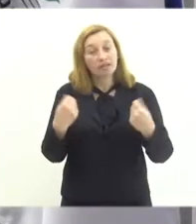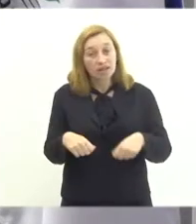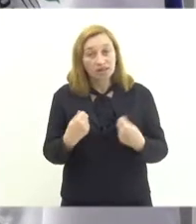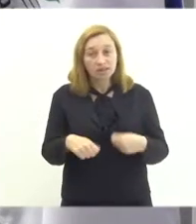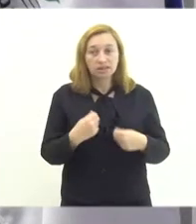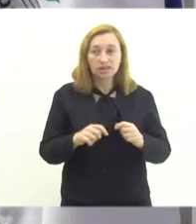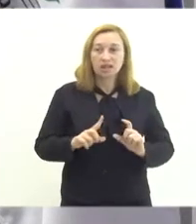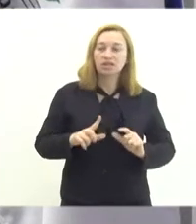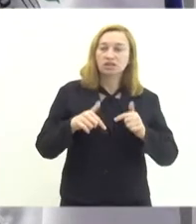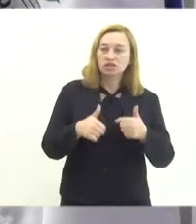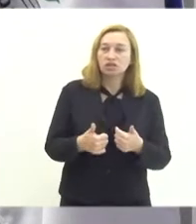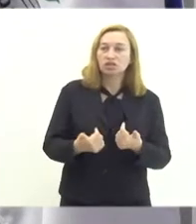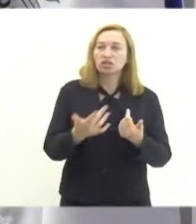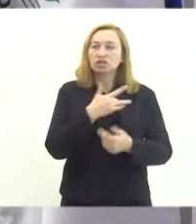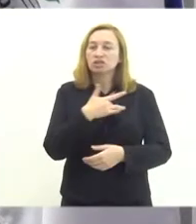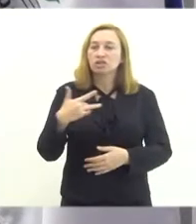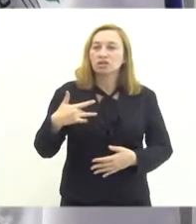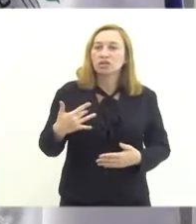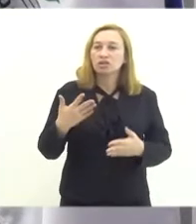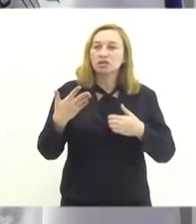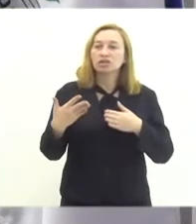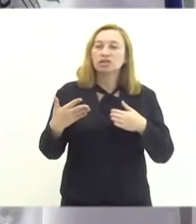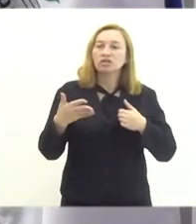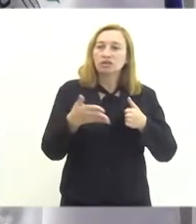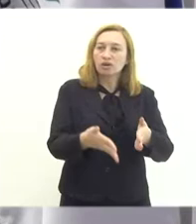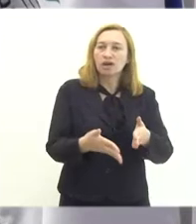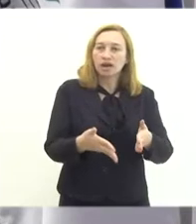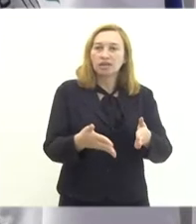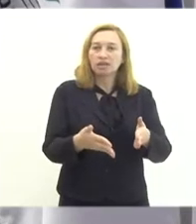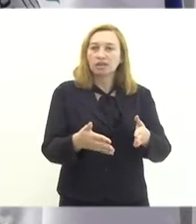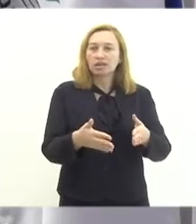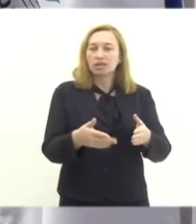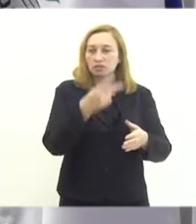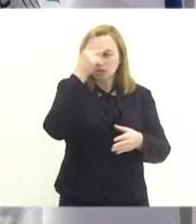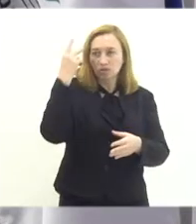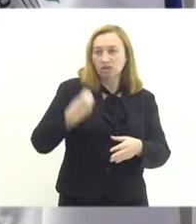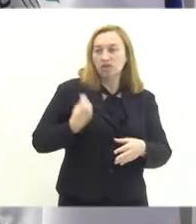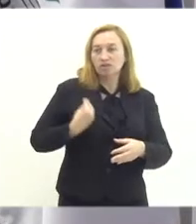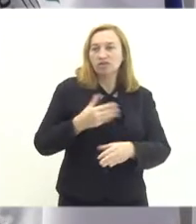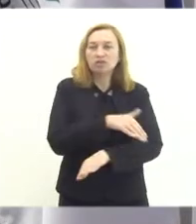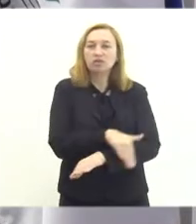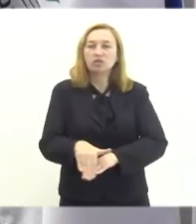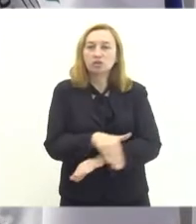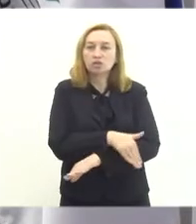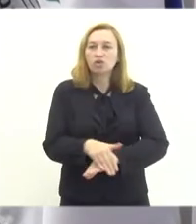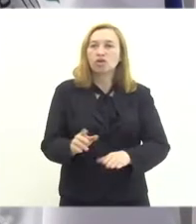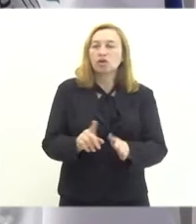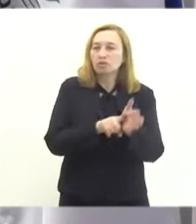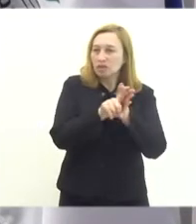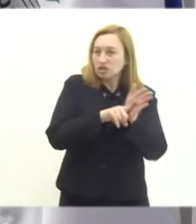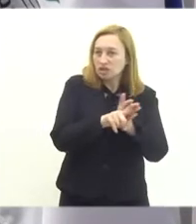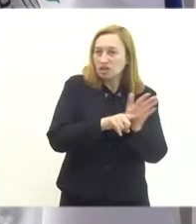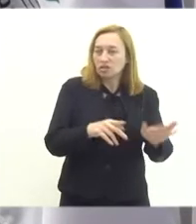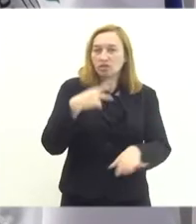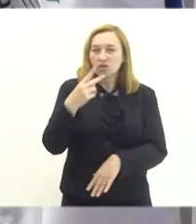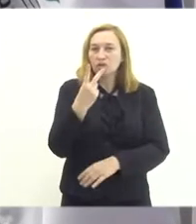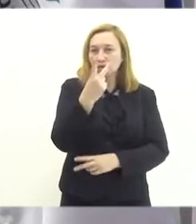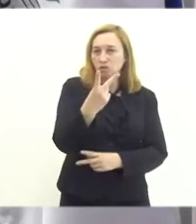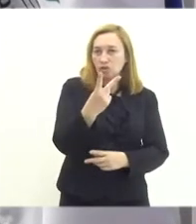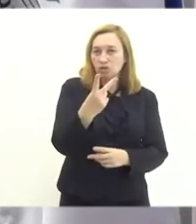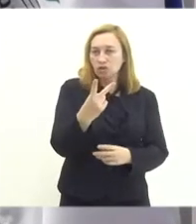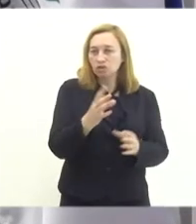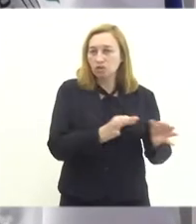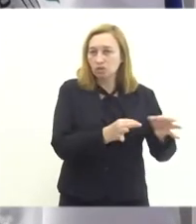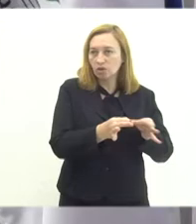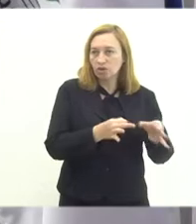necessidade de ações de saúde direcionadas a estas populações Nesse contexto o pesquisador citou dois programas